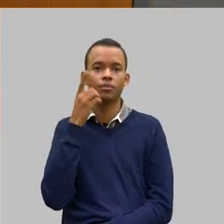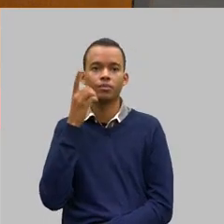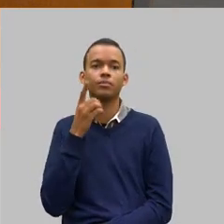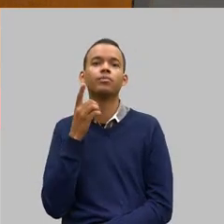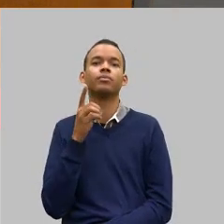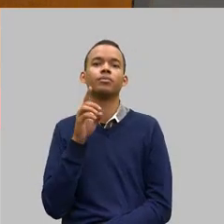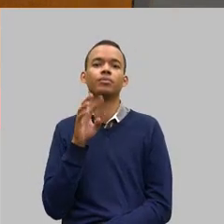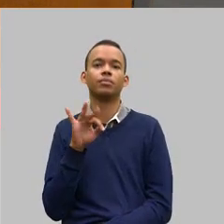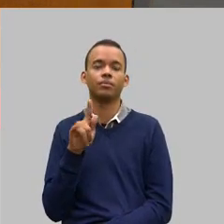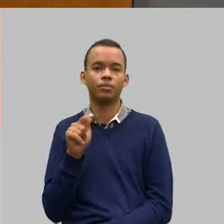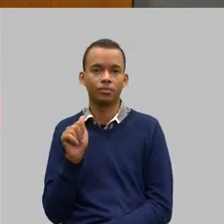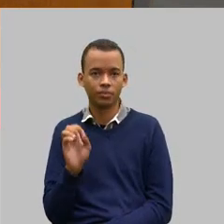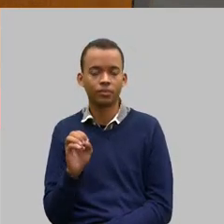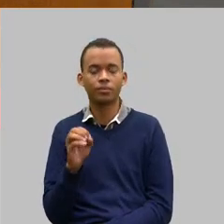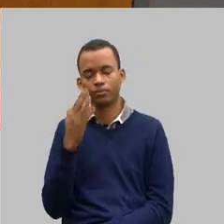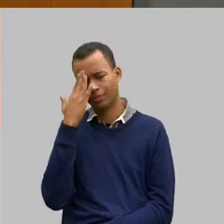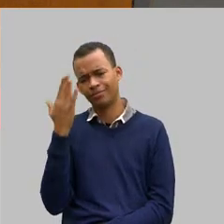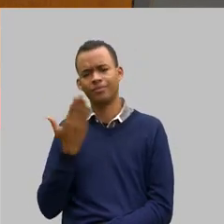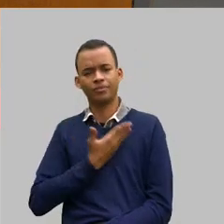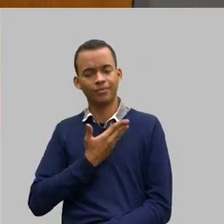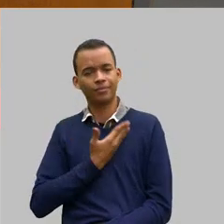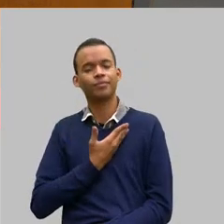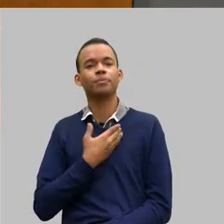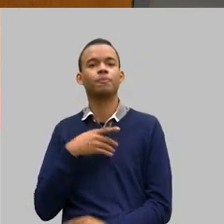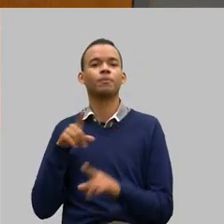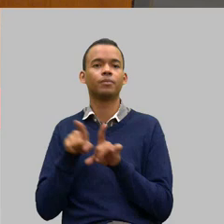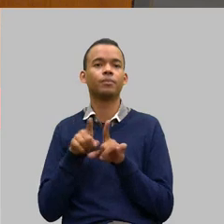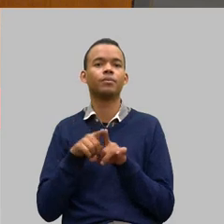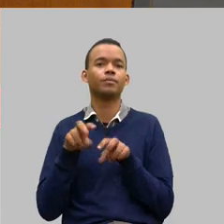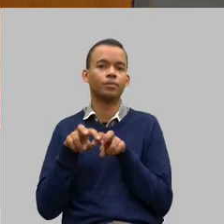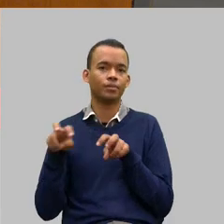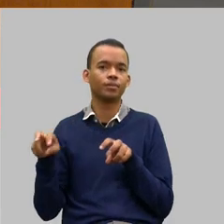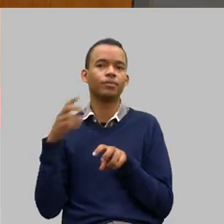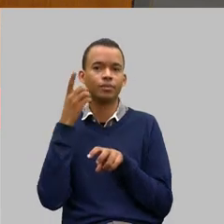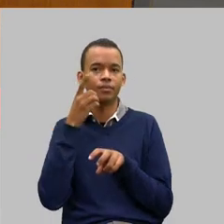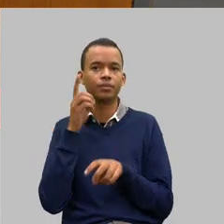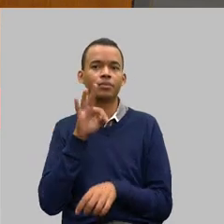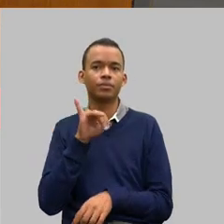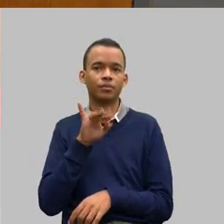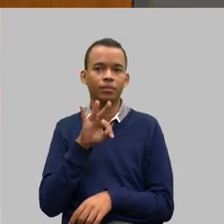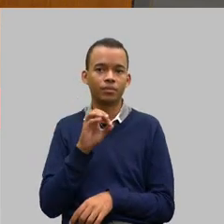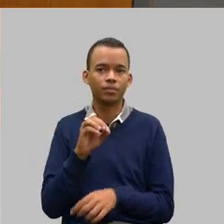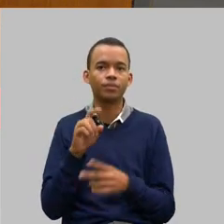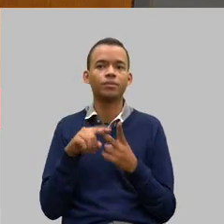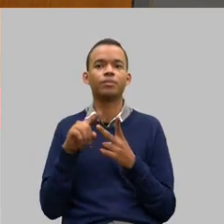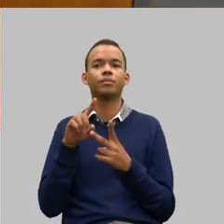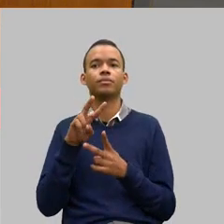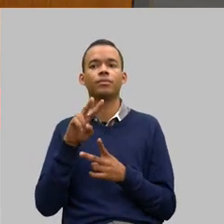parceiro obrigado aí aos meus demais colegas também Deputado Tito deput